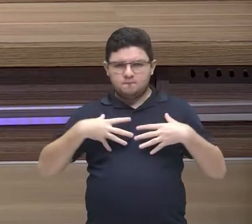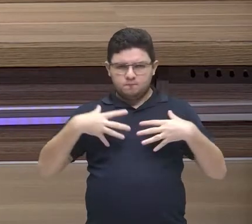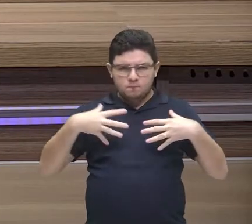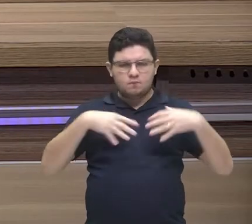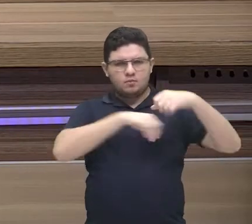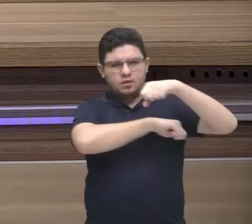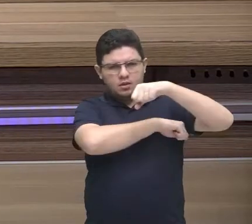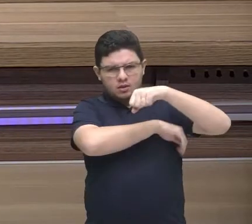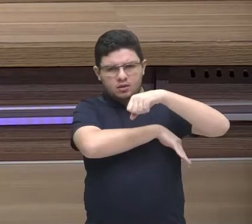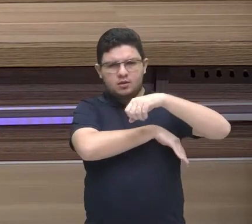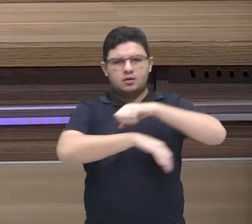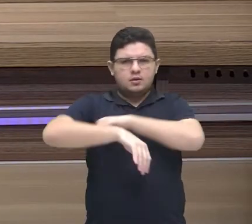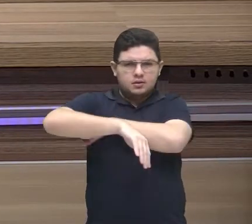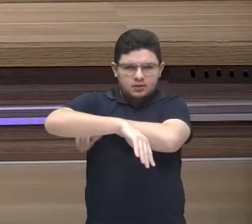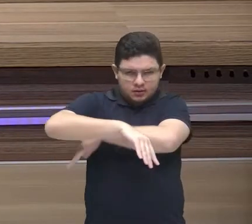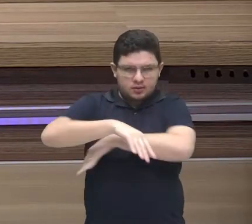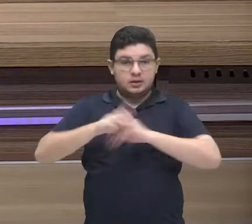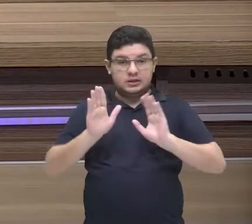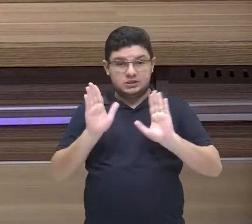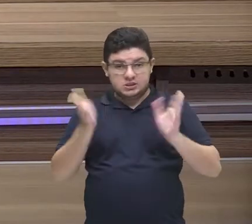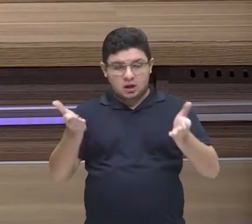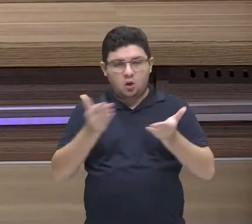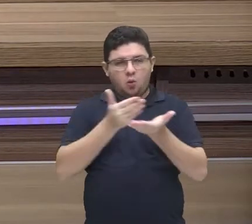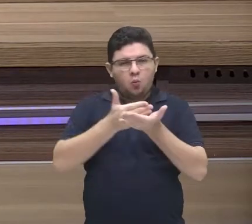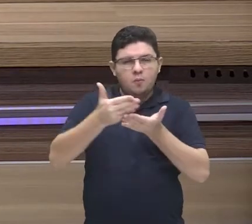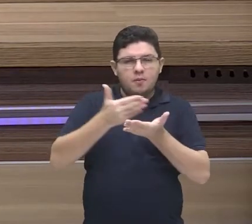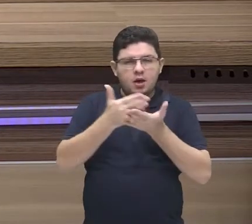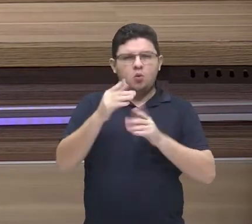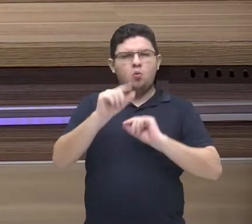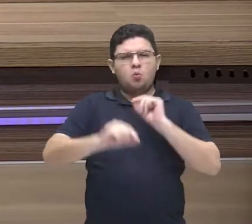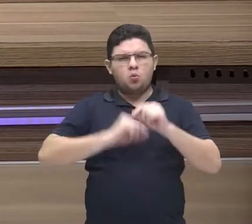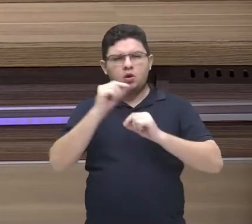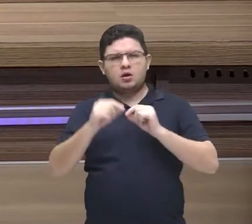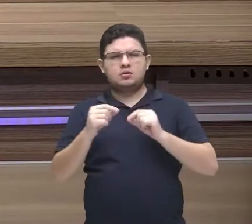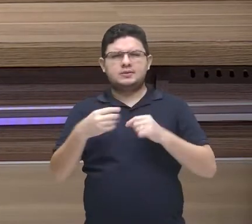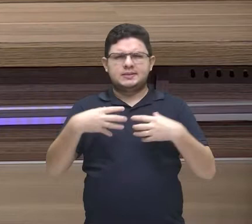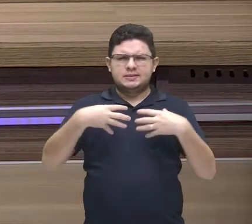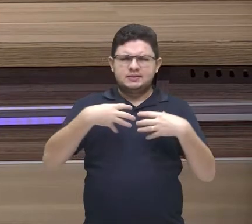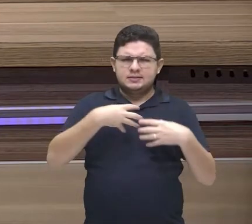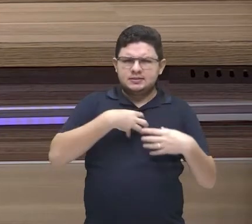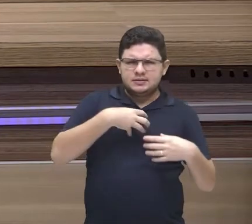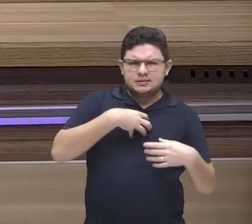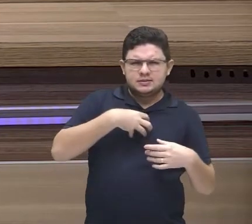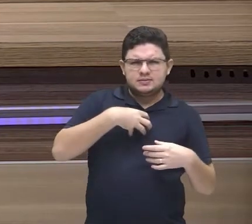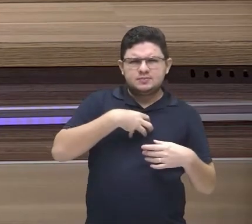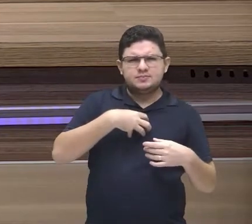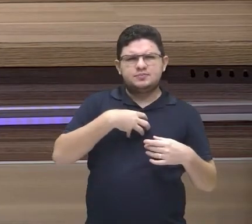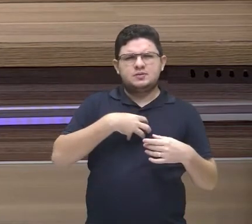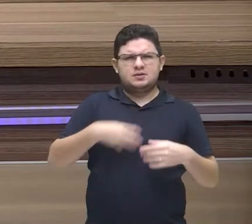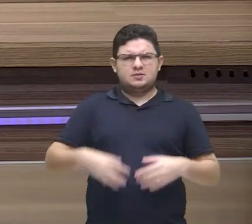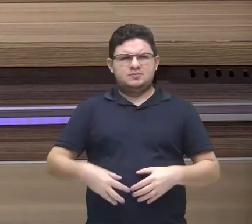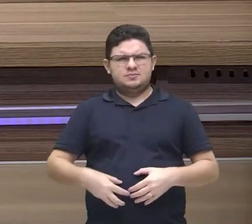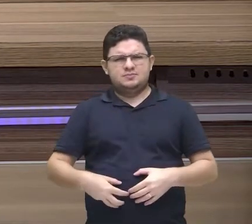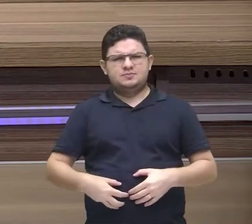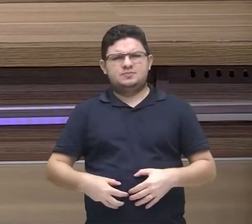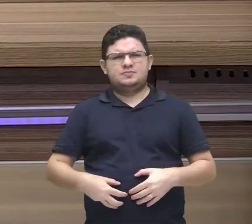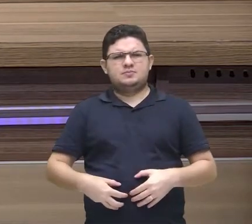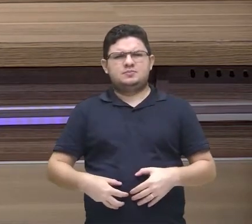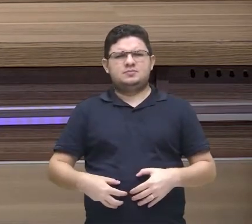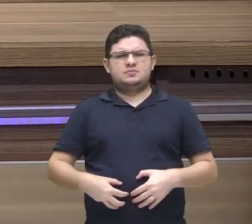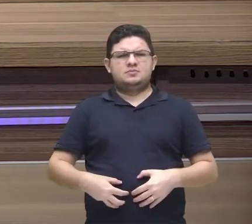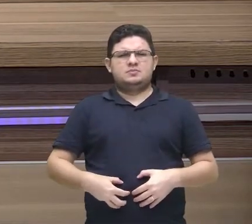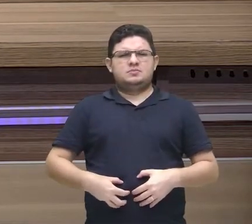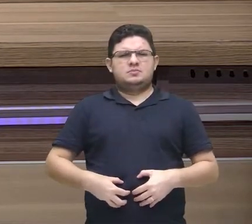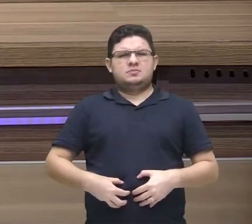também cresceram, e ela começa a ter um sinalzinho no abdômen, lá embaixo, aqui no pé da barriga, como o